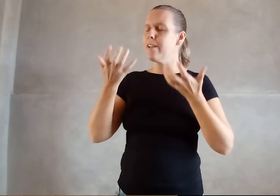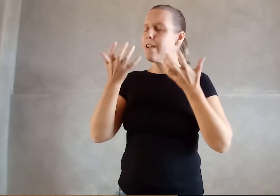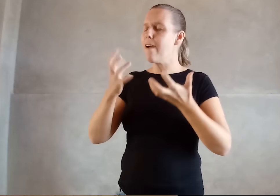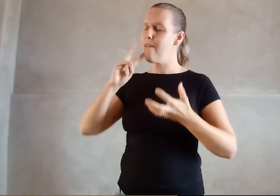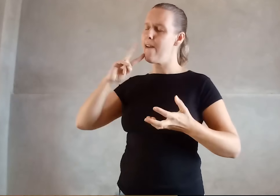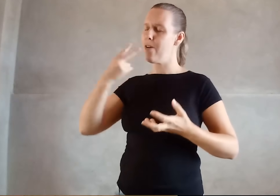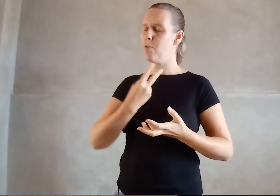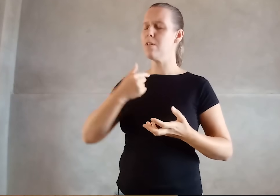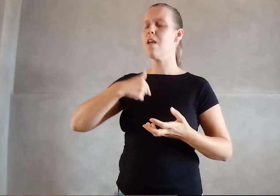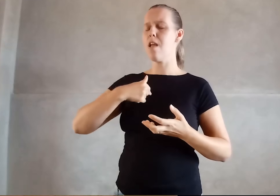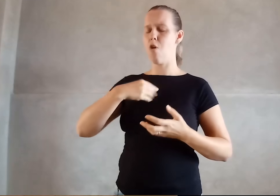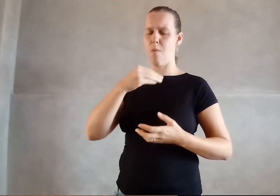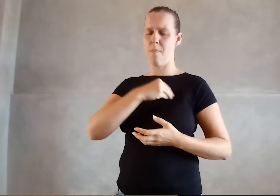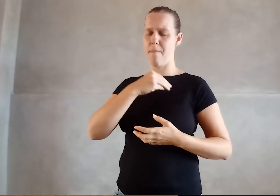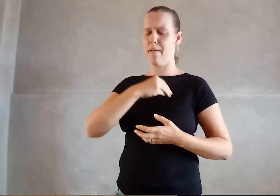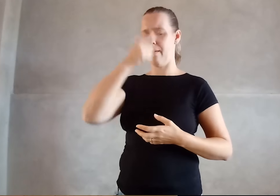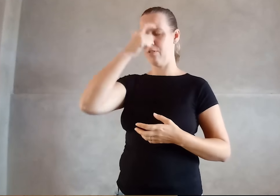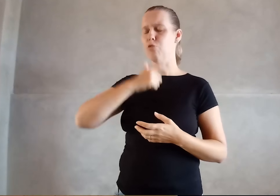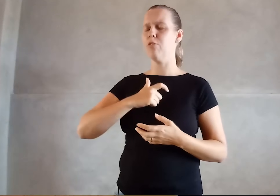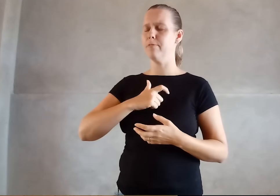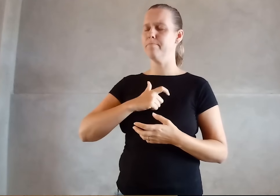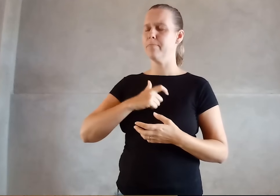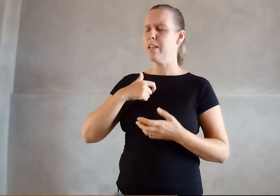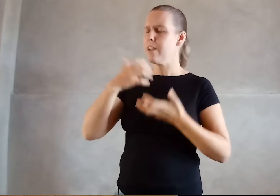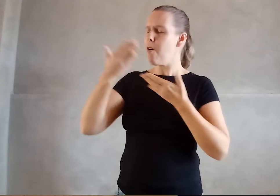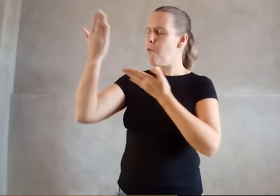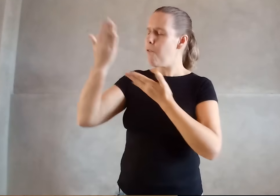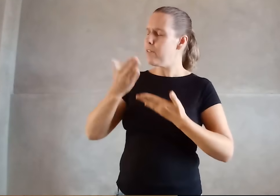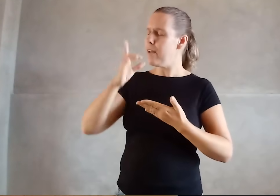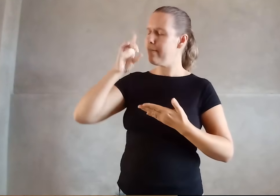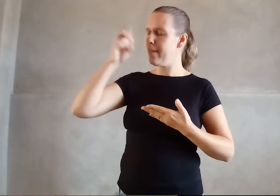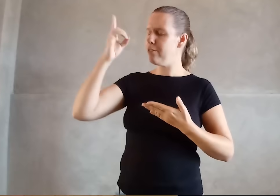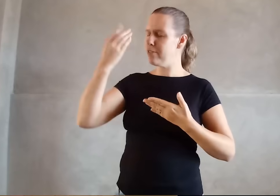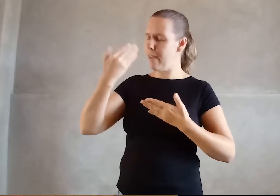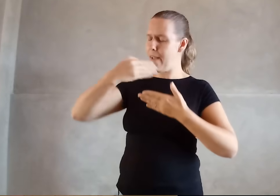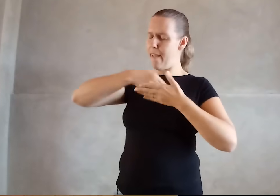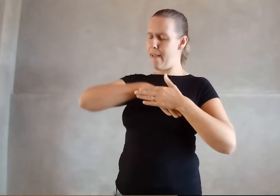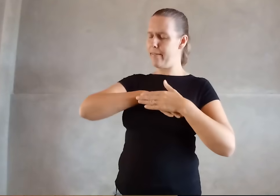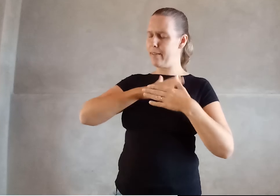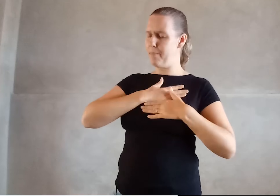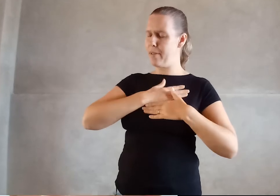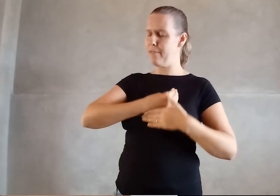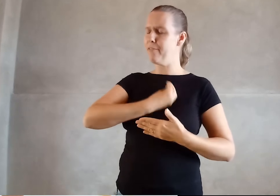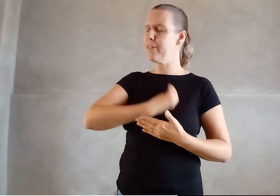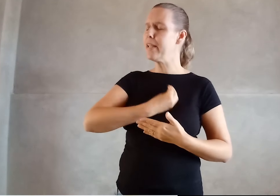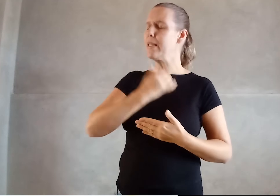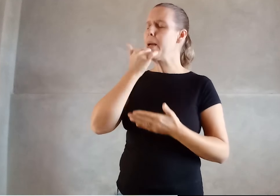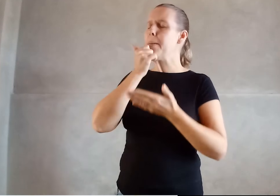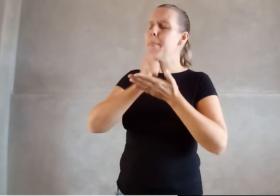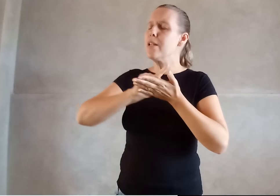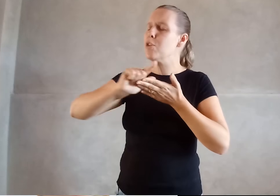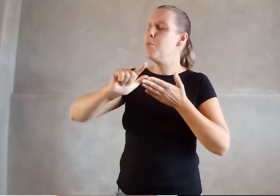a entrar na minha vida, a perdoar os meus pecados, a me tornar teu filho amado hoje. Eu me arrependo dos